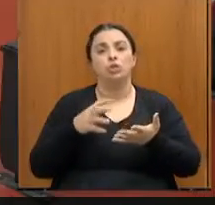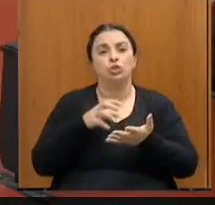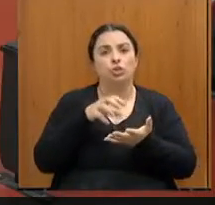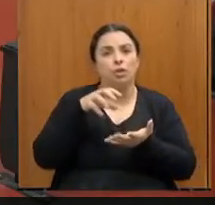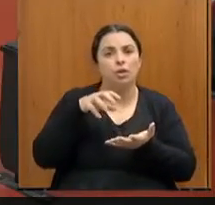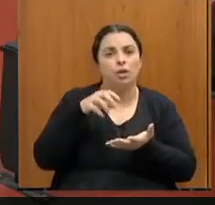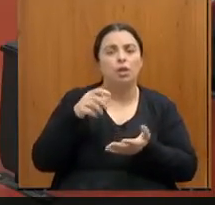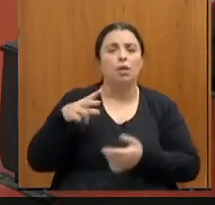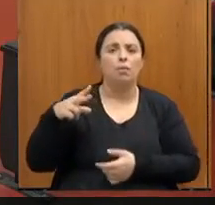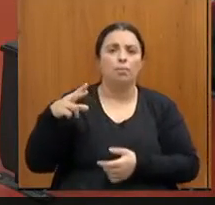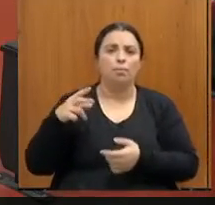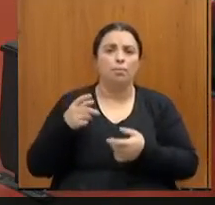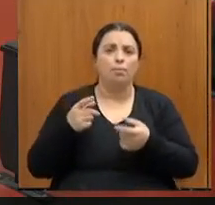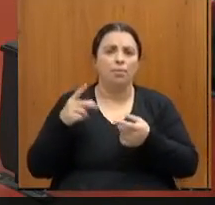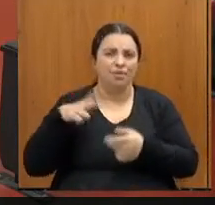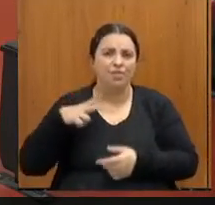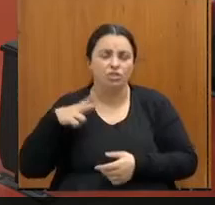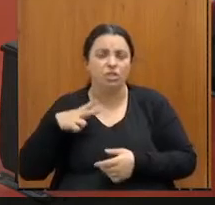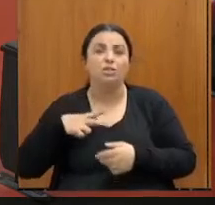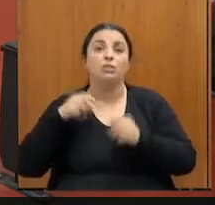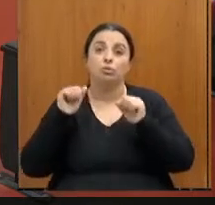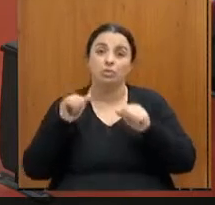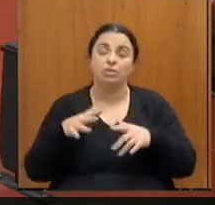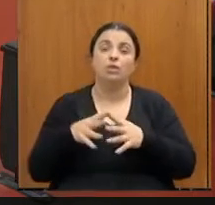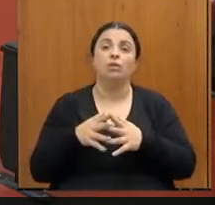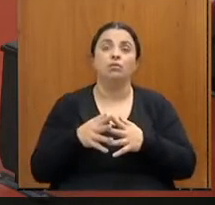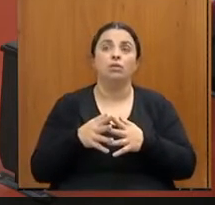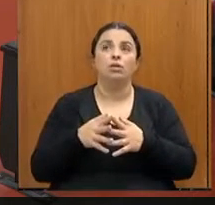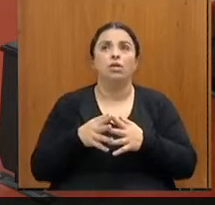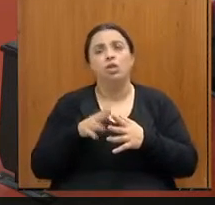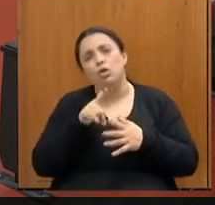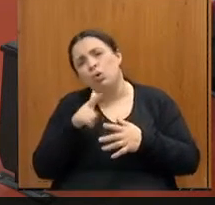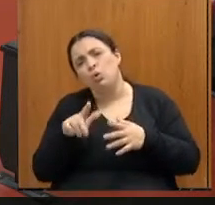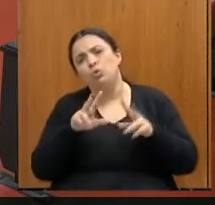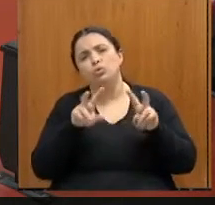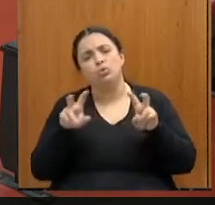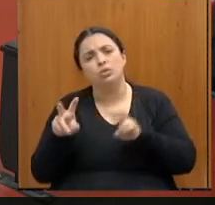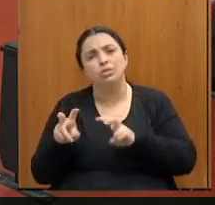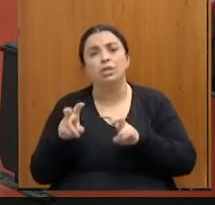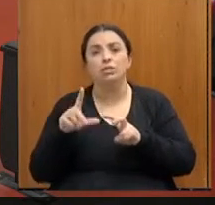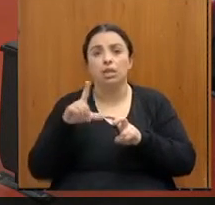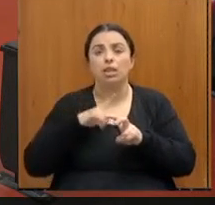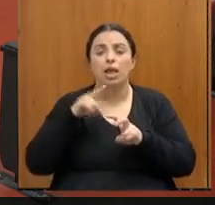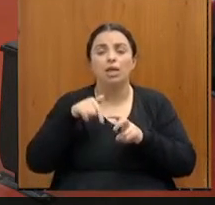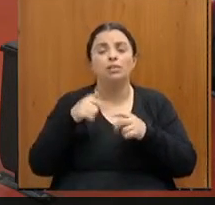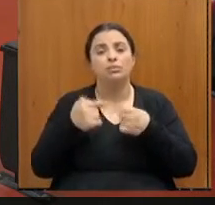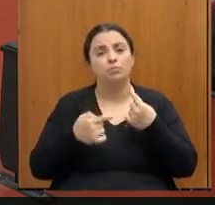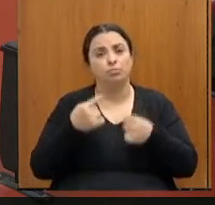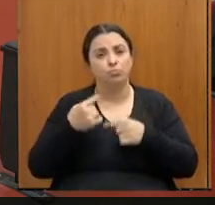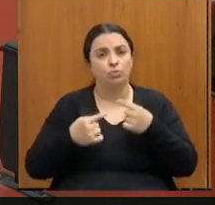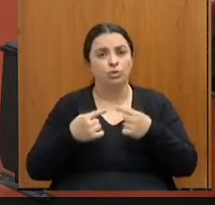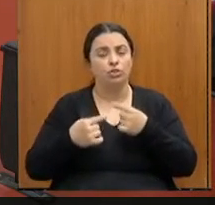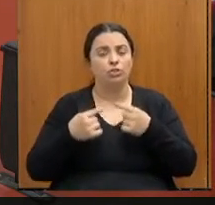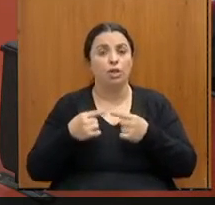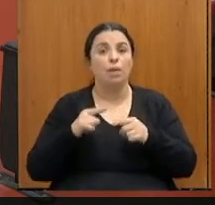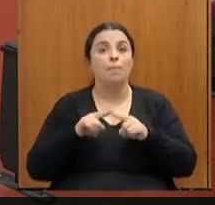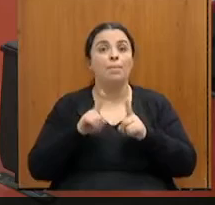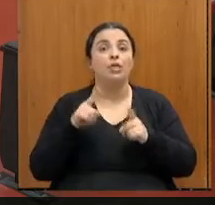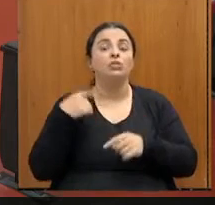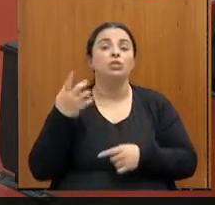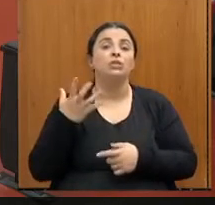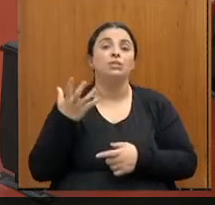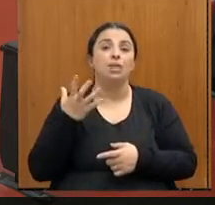dentre outros conceitos que envolvam que envolvem essa política mas nós queremos privatizar